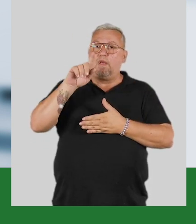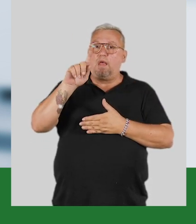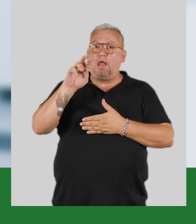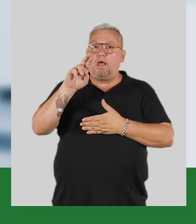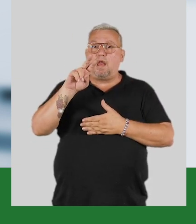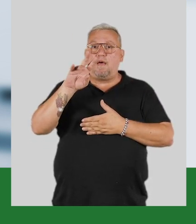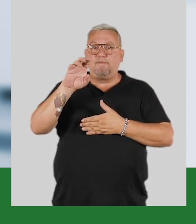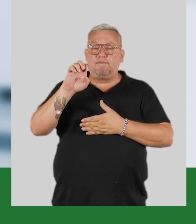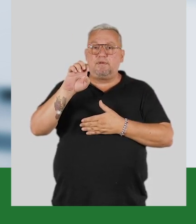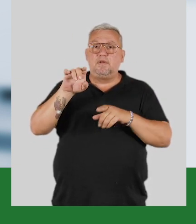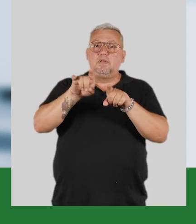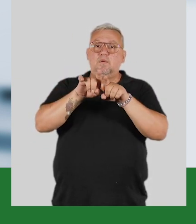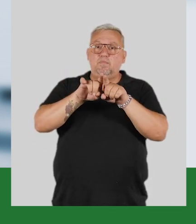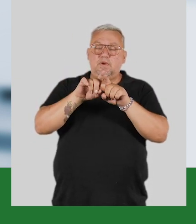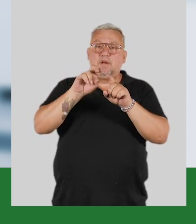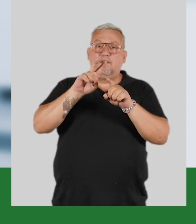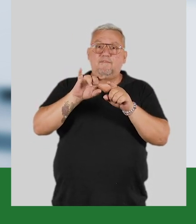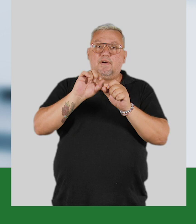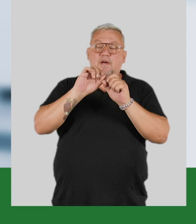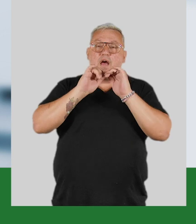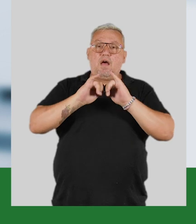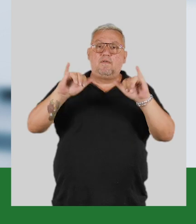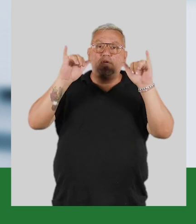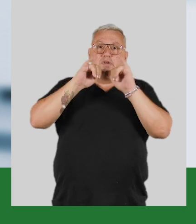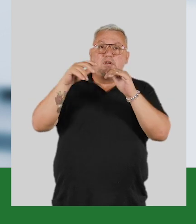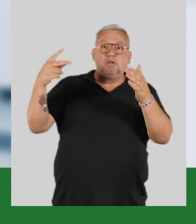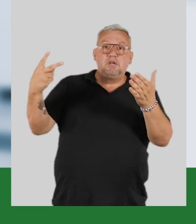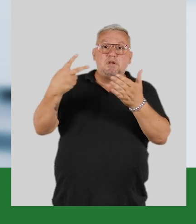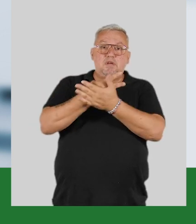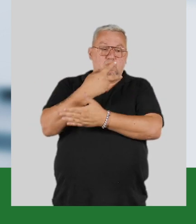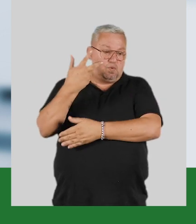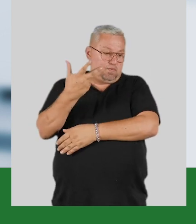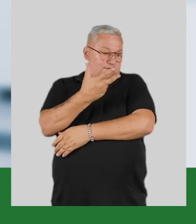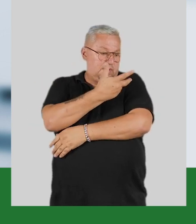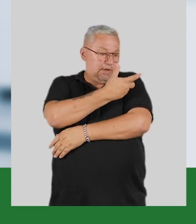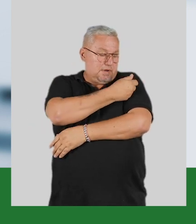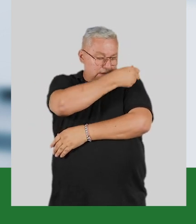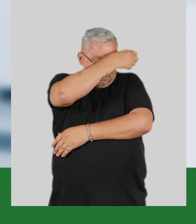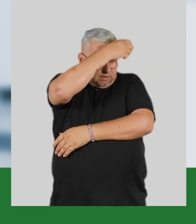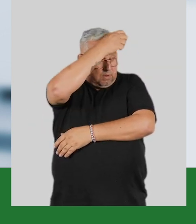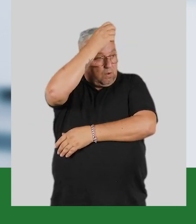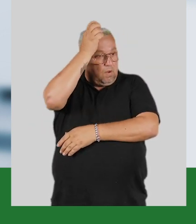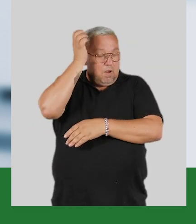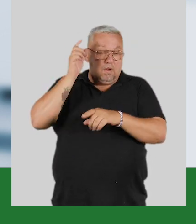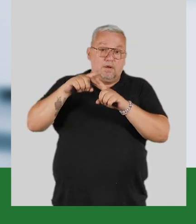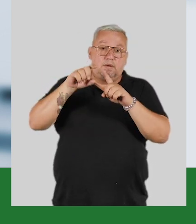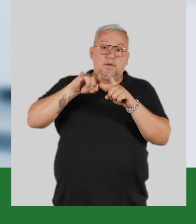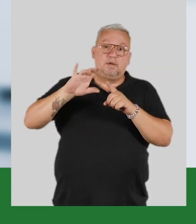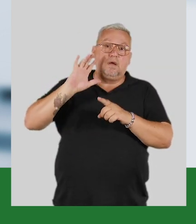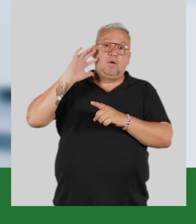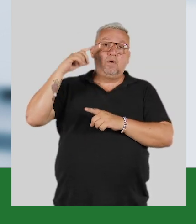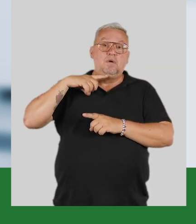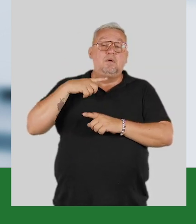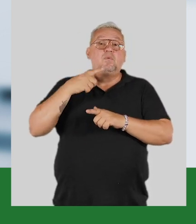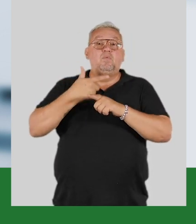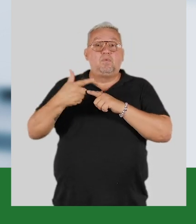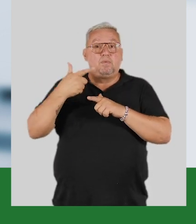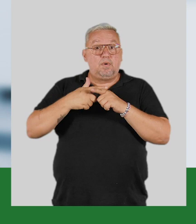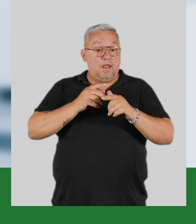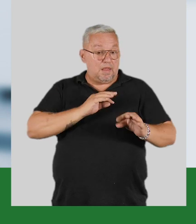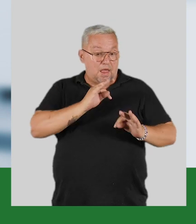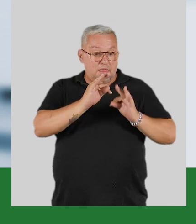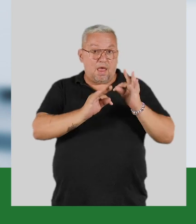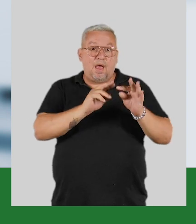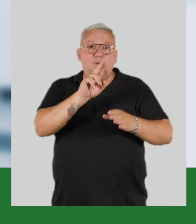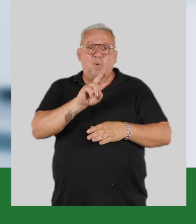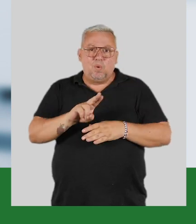sistema de vigilância ele serve também para notificar erro de vacinação. Ou seja, se eventualmente teve um erro na técnica de